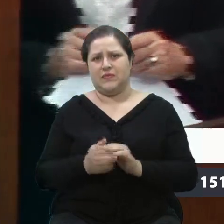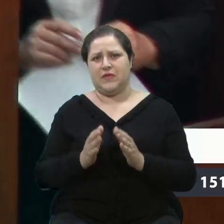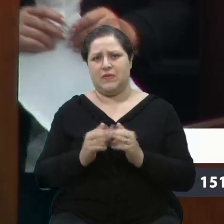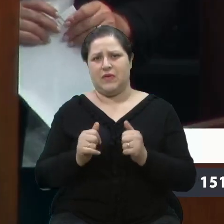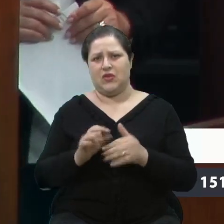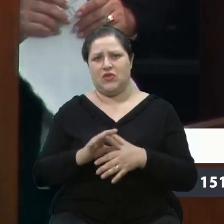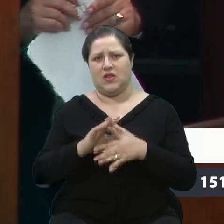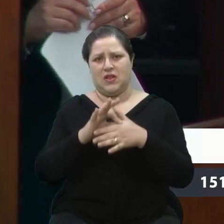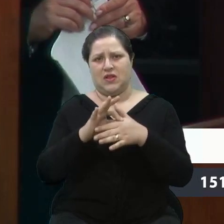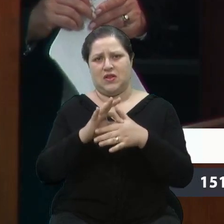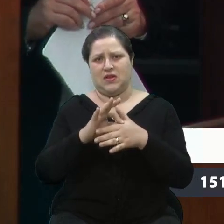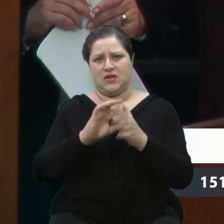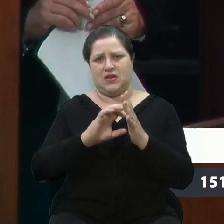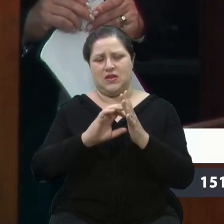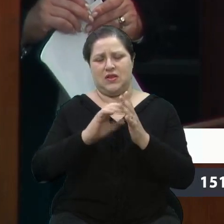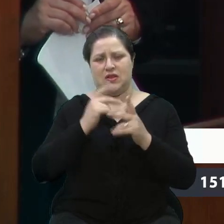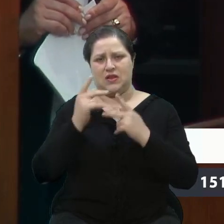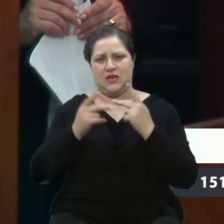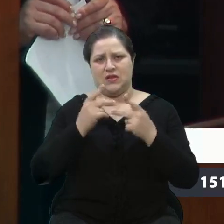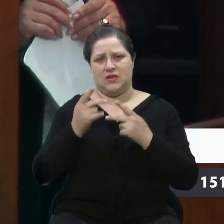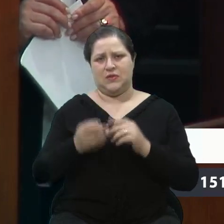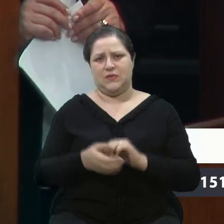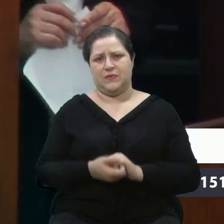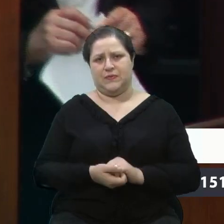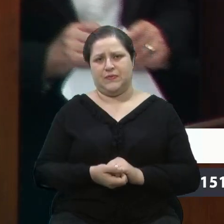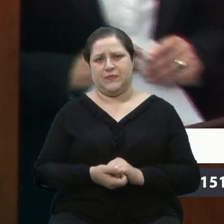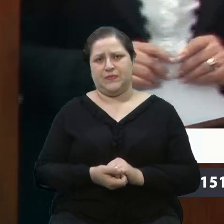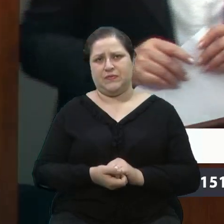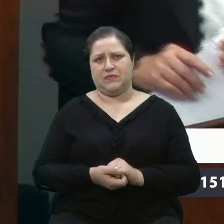segue em declaração de líder.